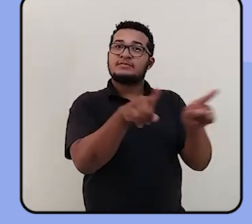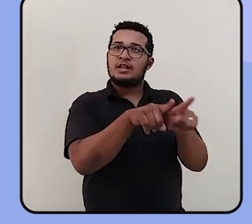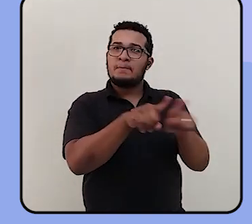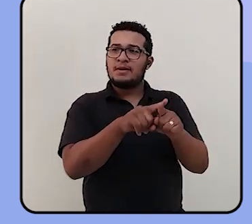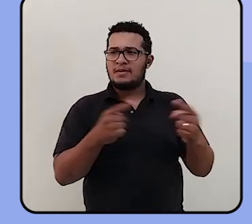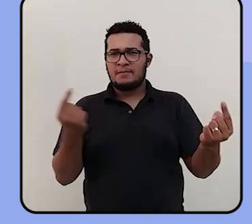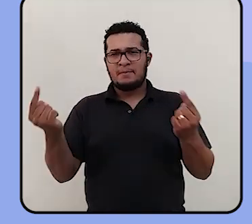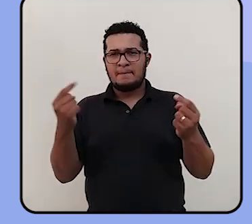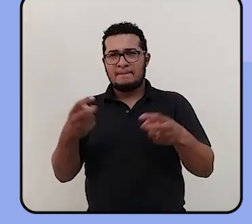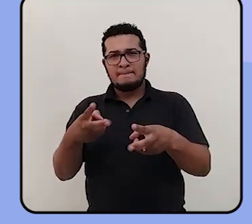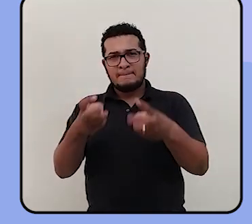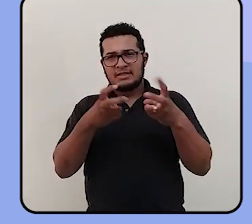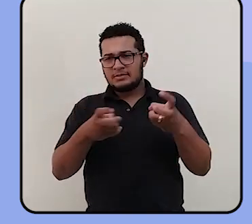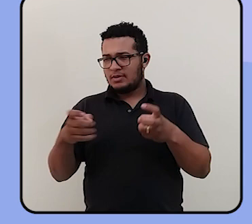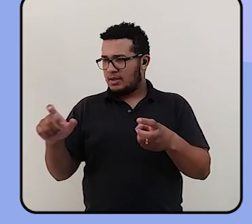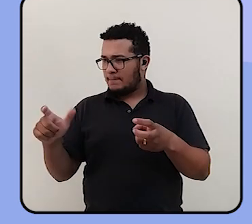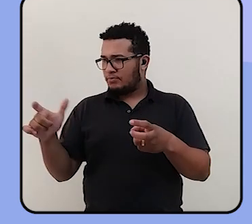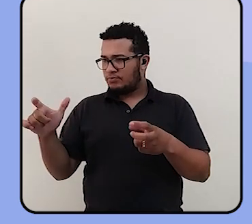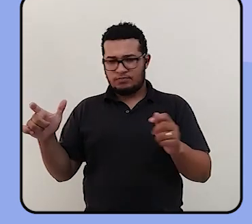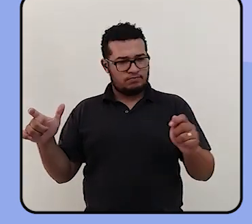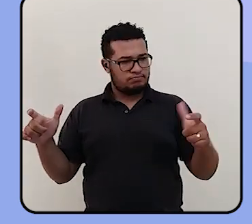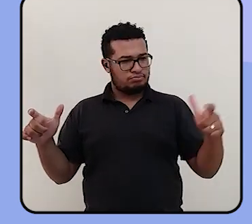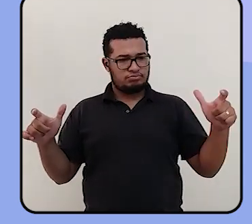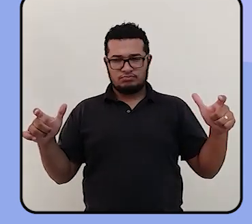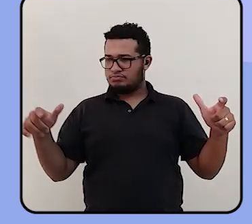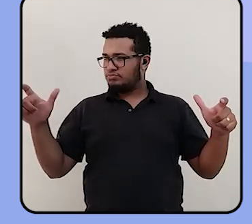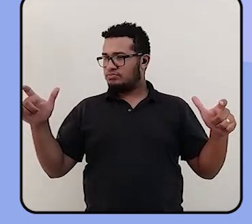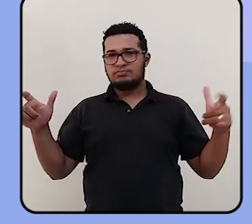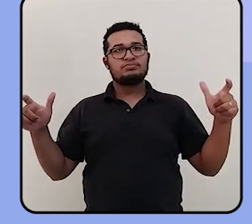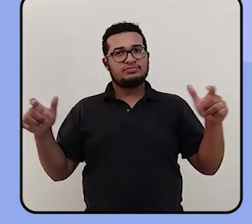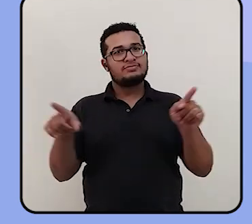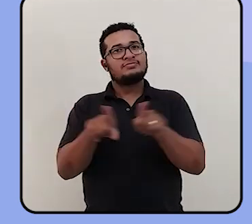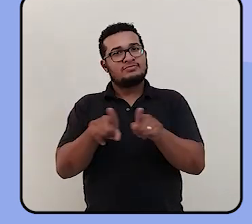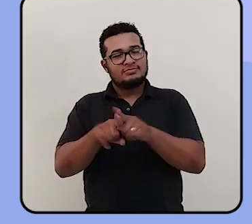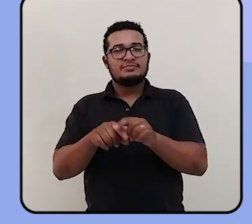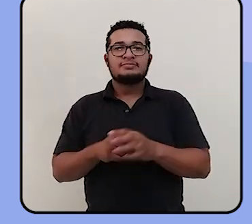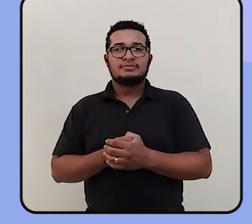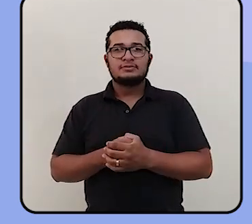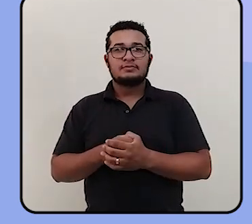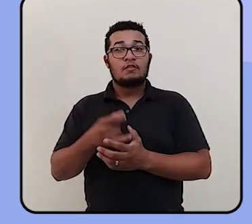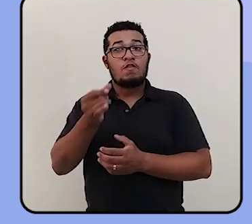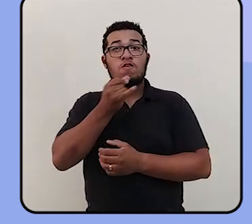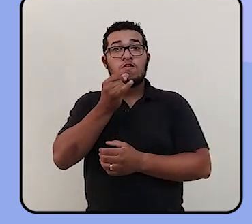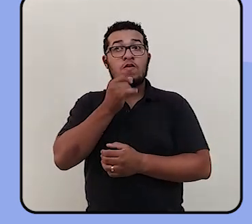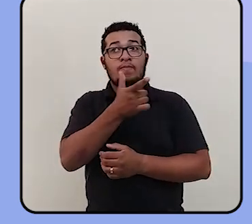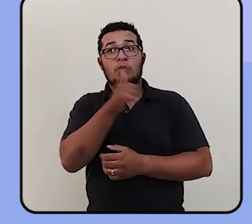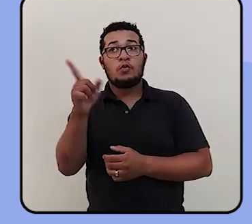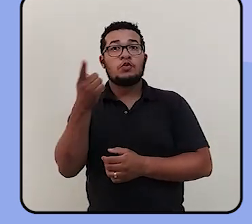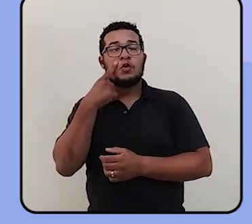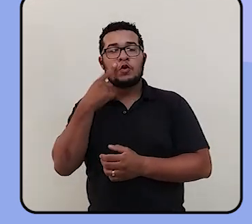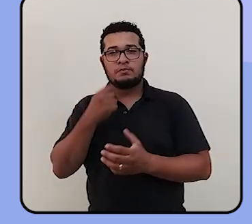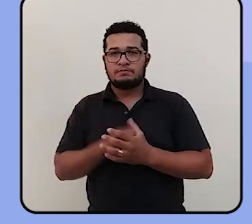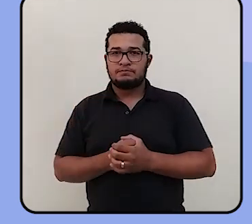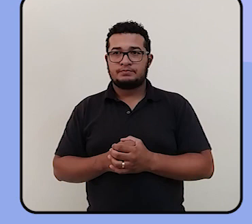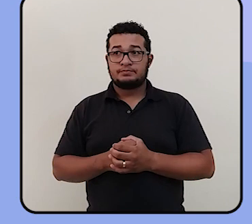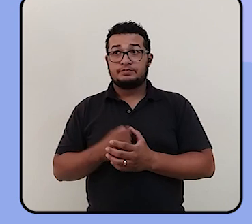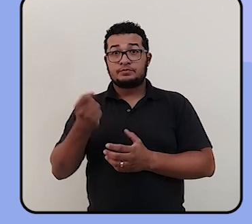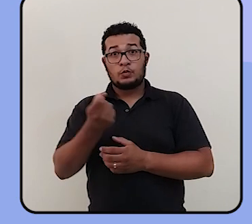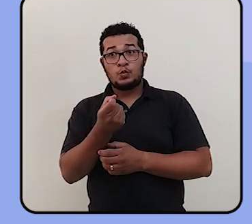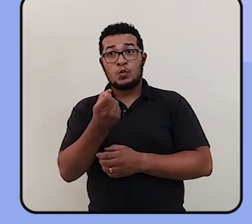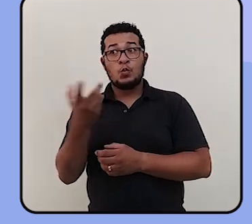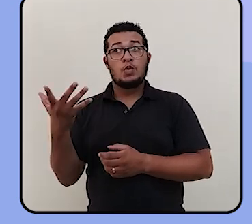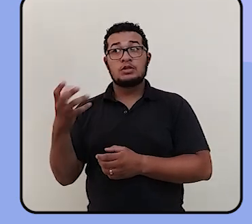a metade. Você percebeu que ambas estão subindo? Se liga nesse exemplo. A quantidade